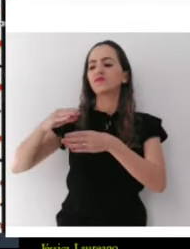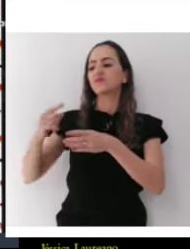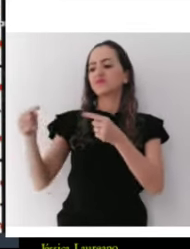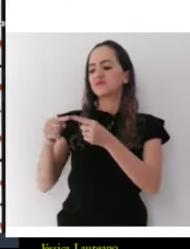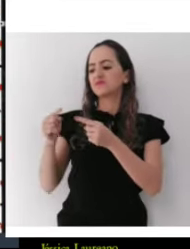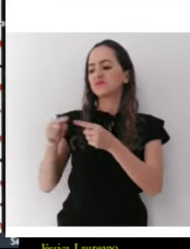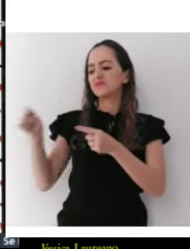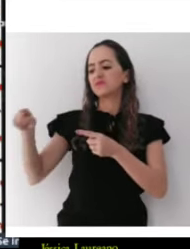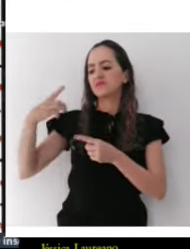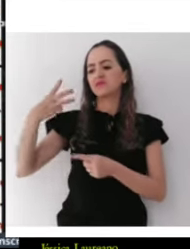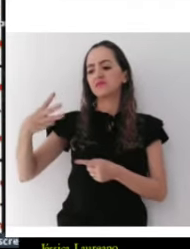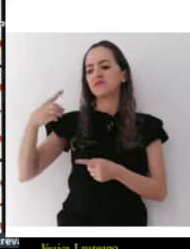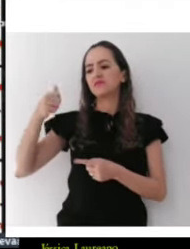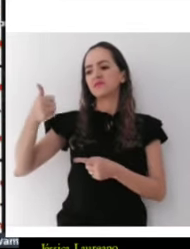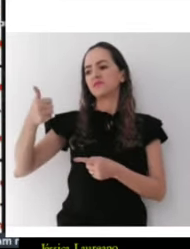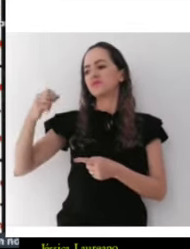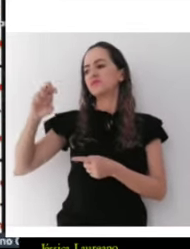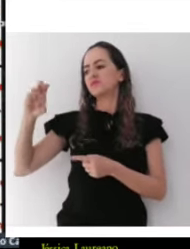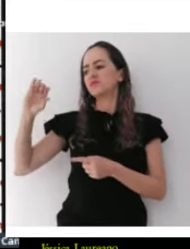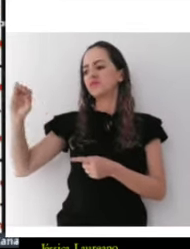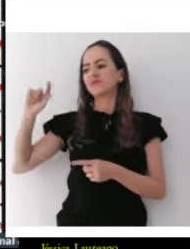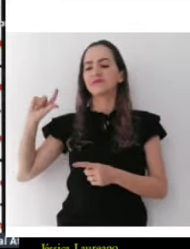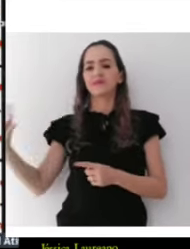E aí, quem pode me dizer?